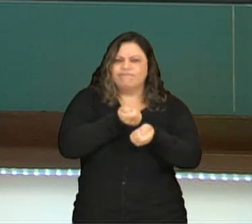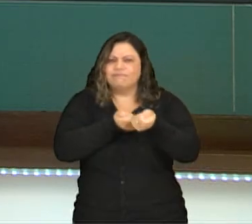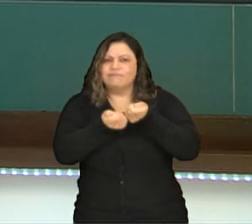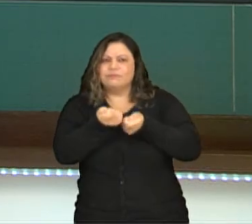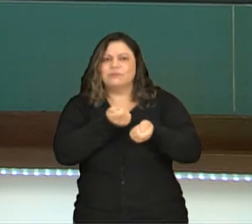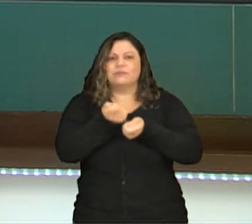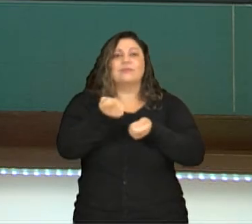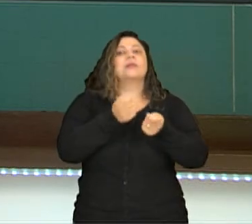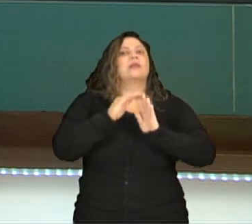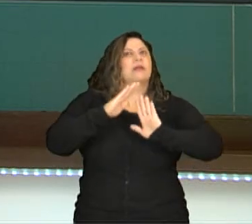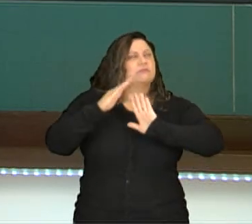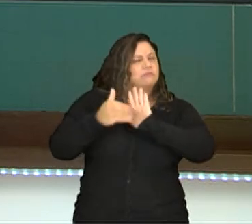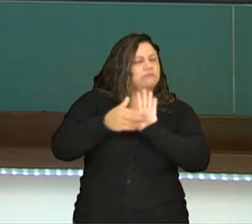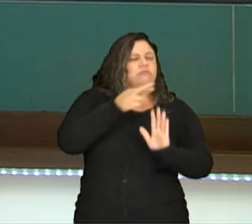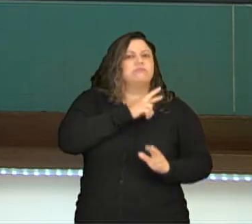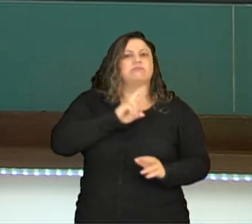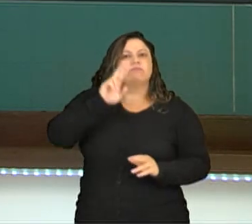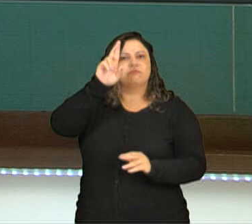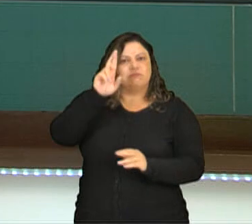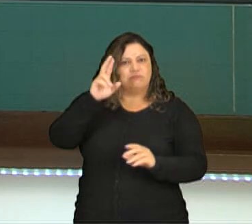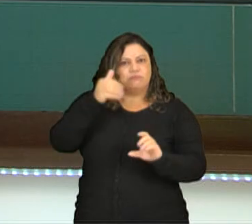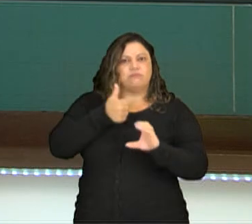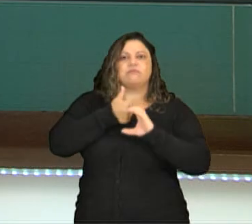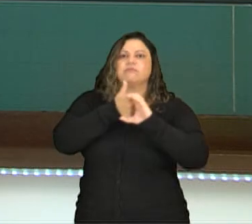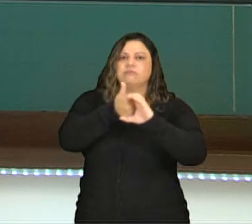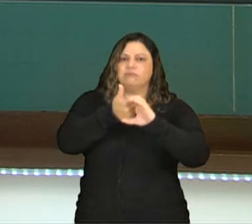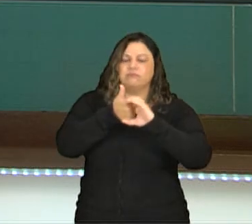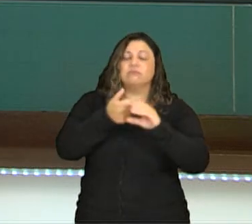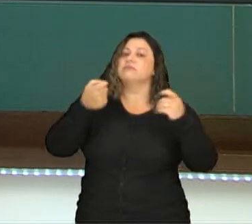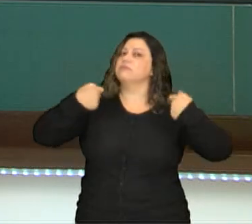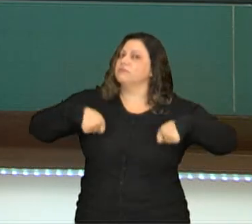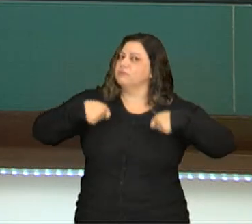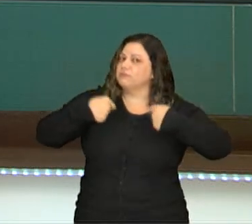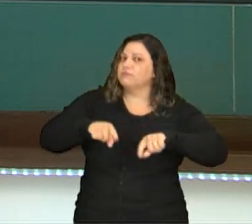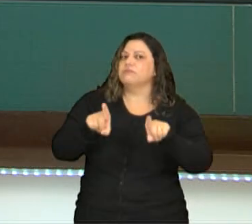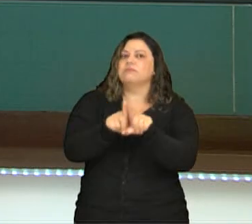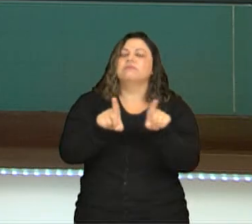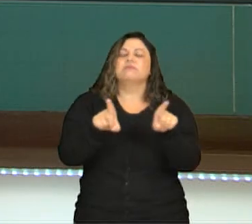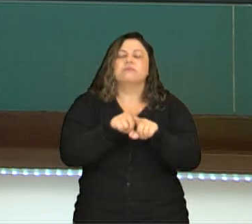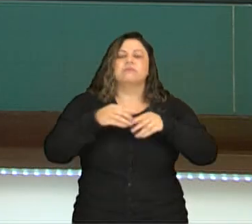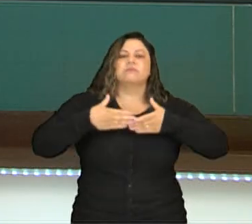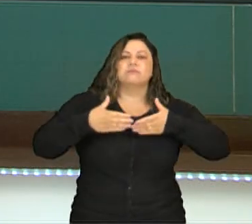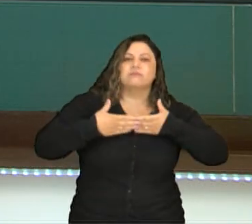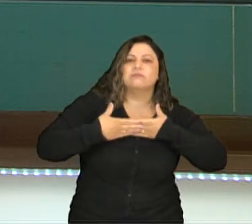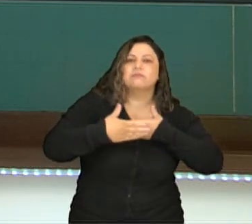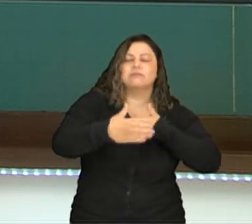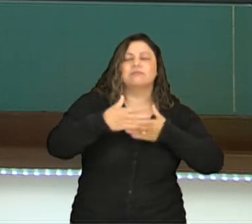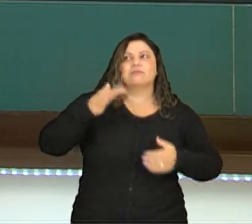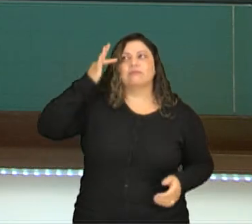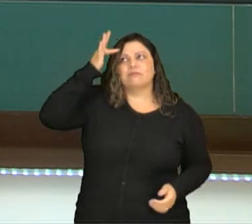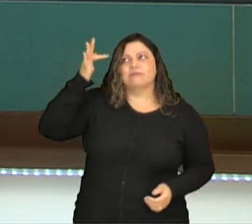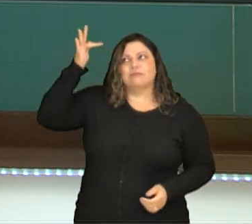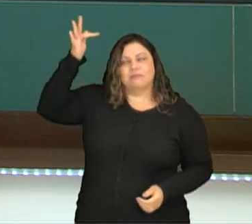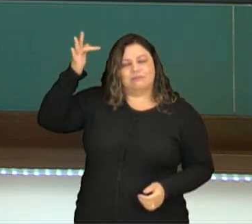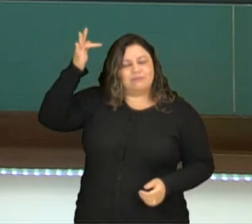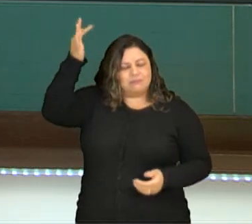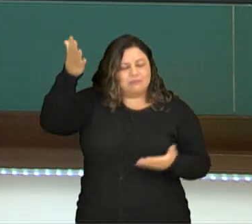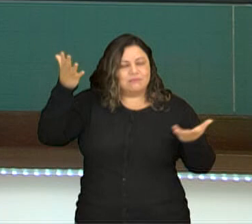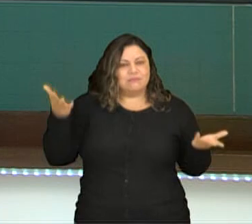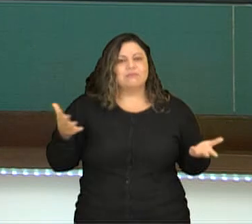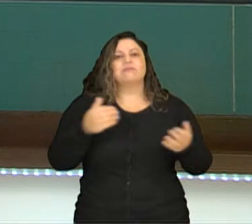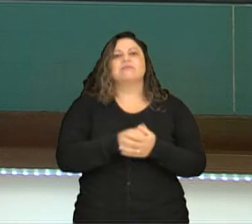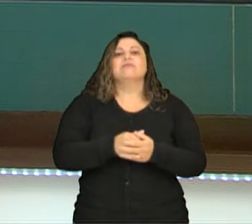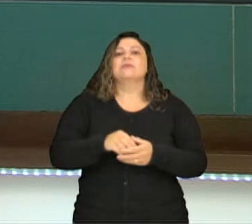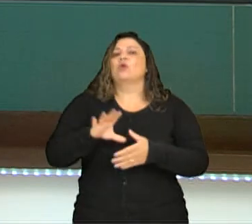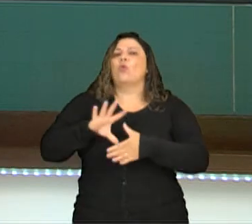muito a ver com a religiosidade cristã. E isso necessitou também, a partir dos filósofos, dos